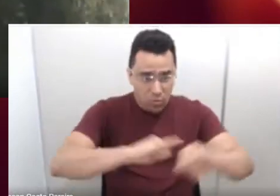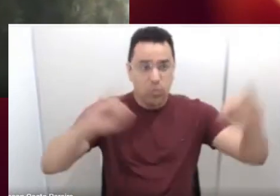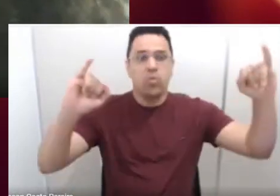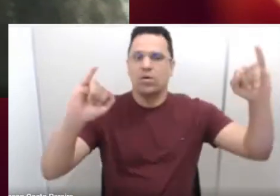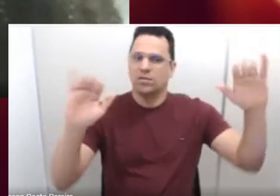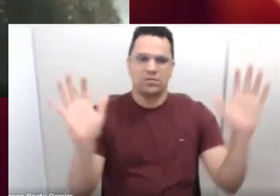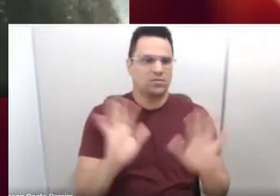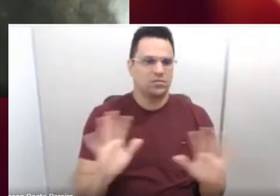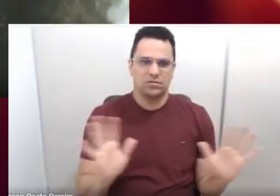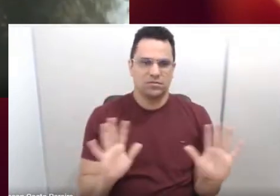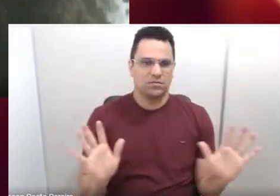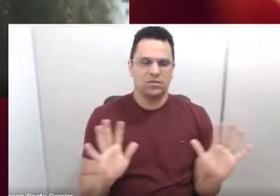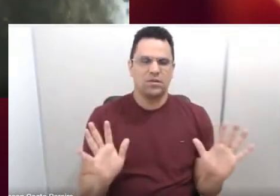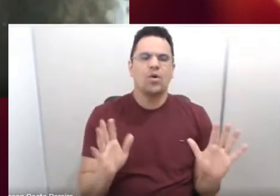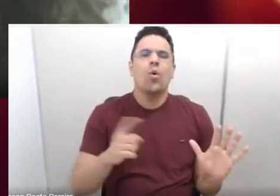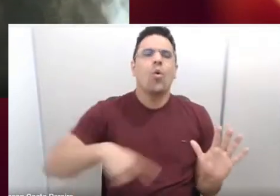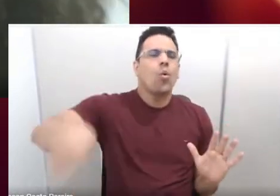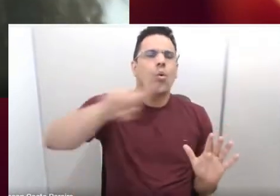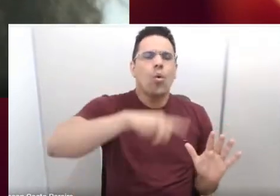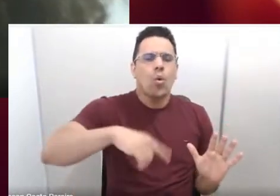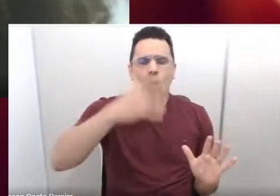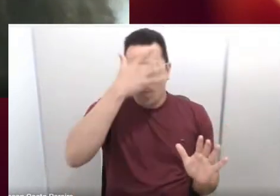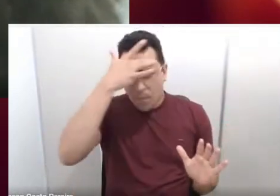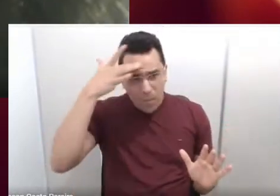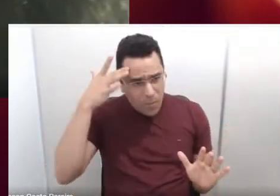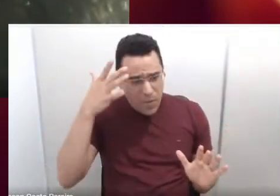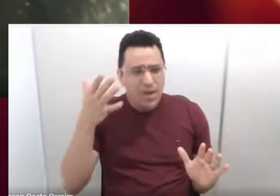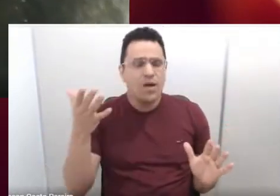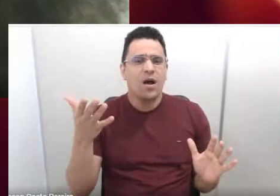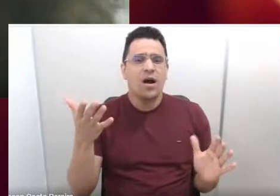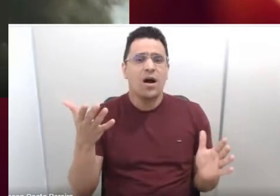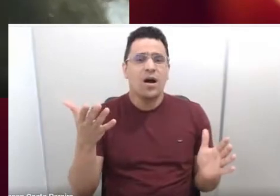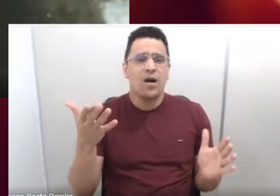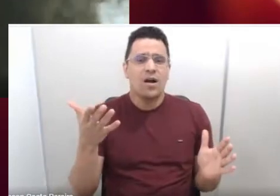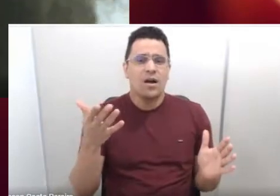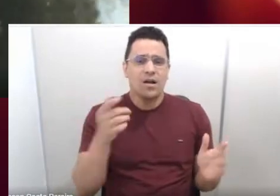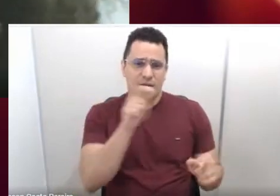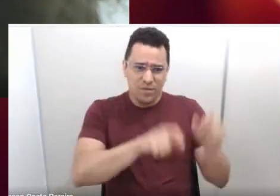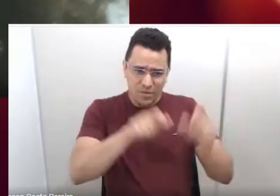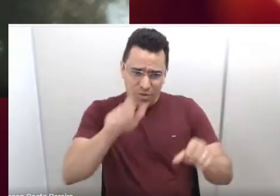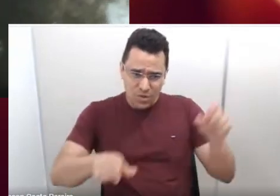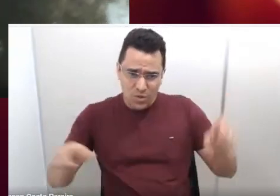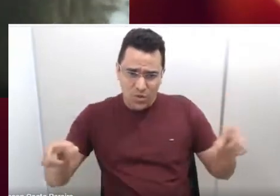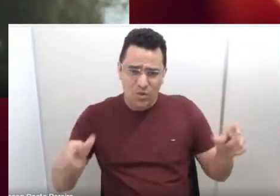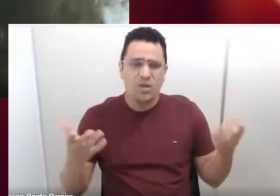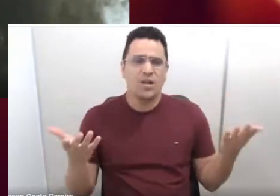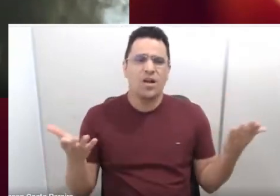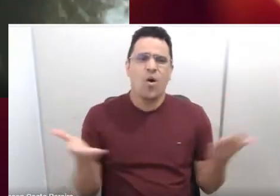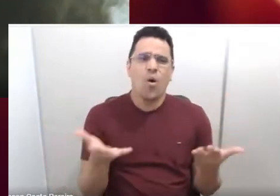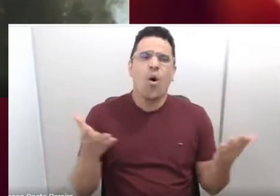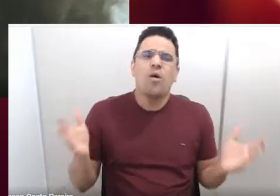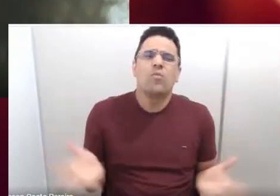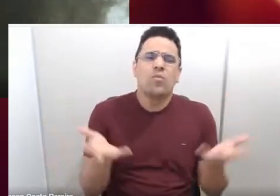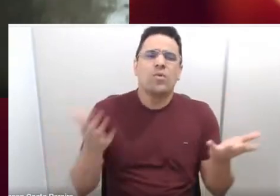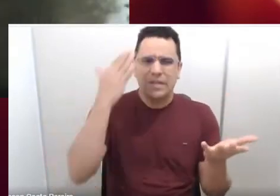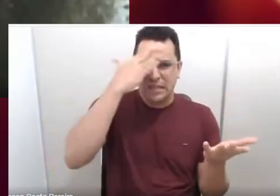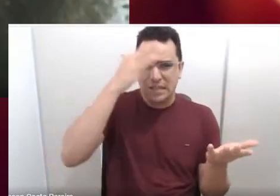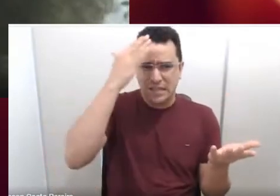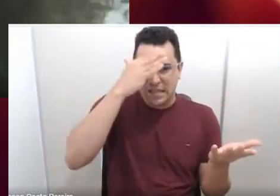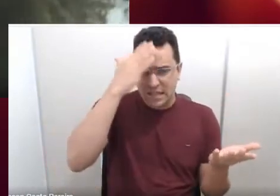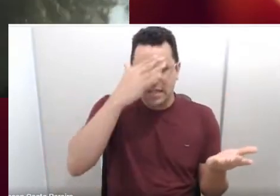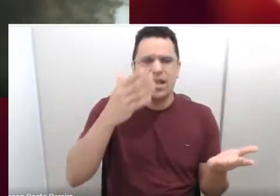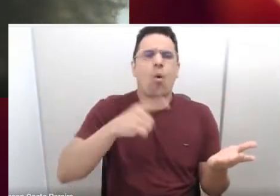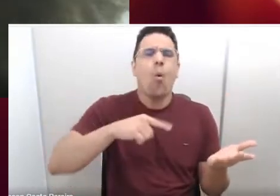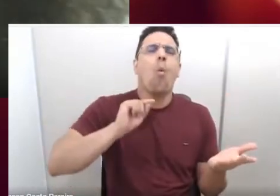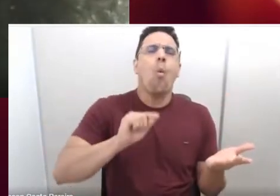a gente pudesse construir um espaço, para a gente pudesse fazer não uma espécie de balanço para a gente ter ideia dos